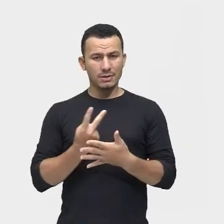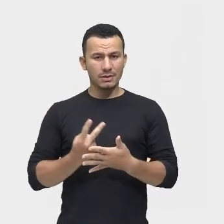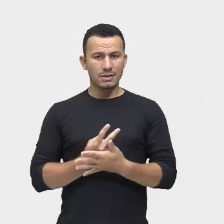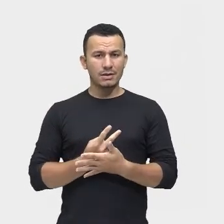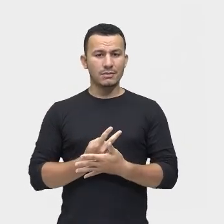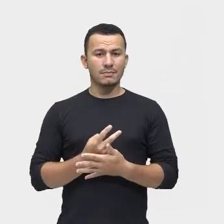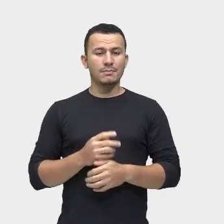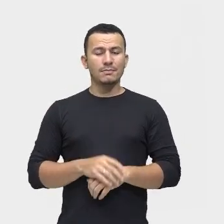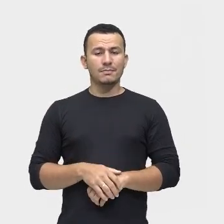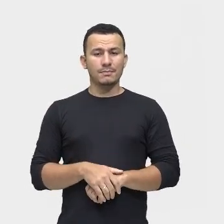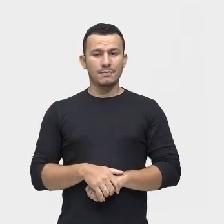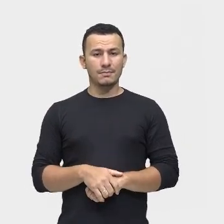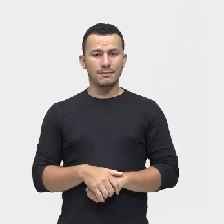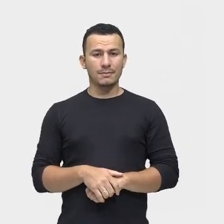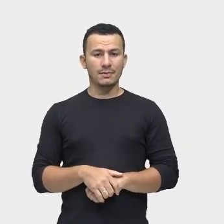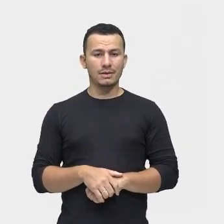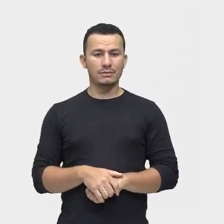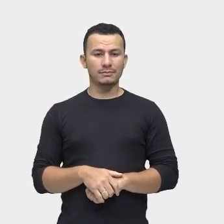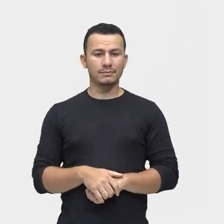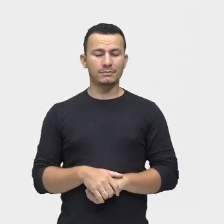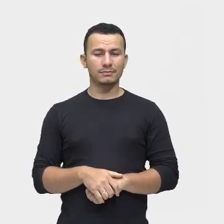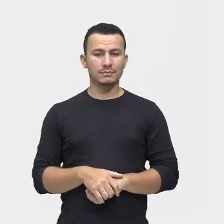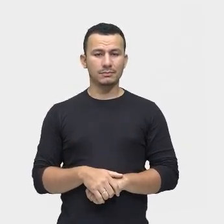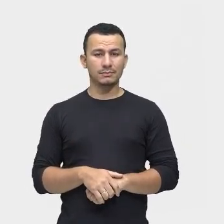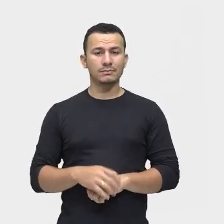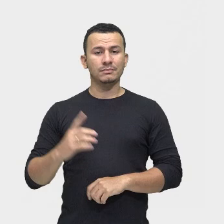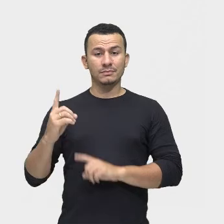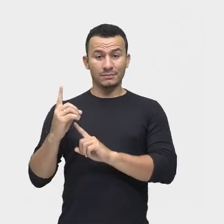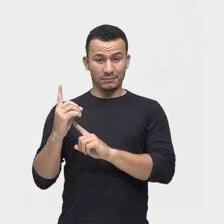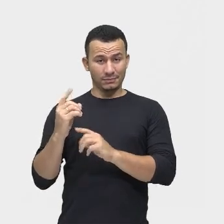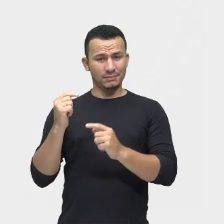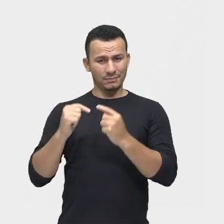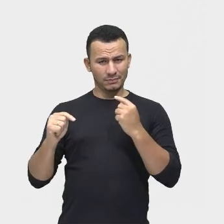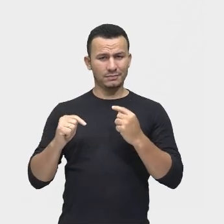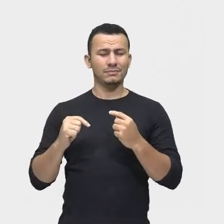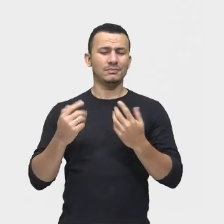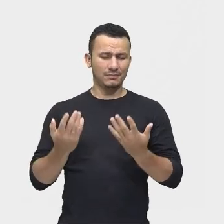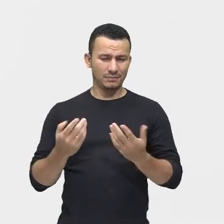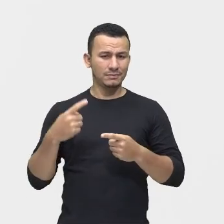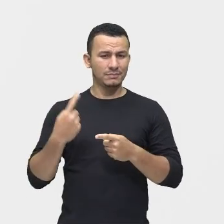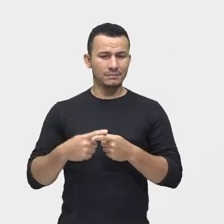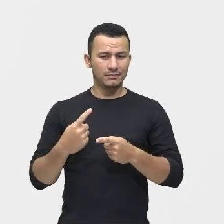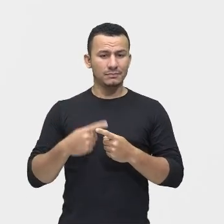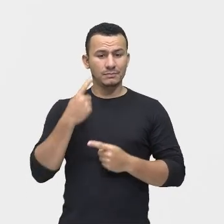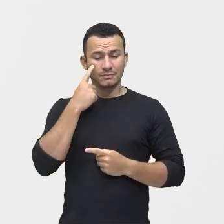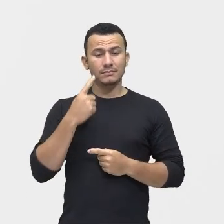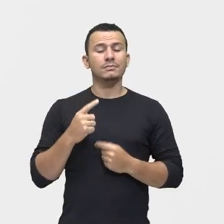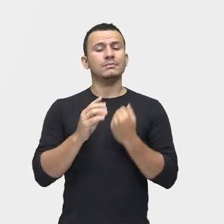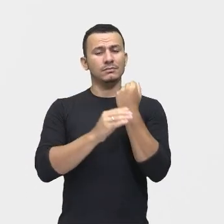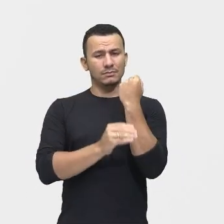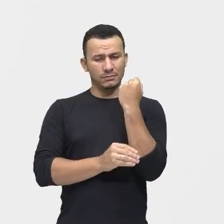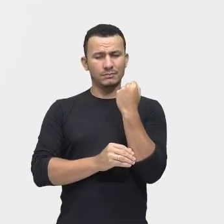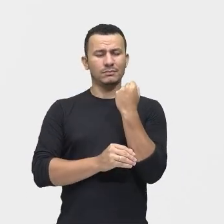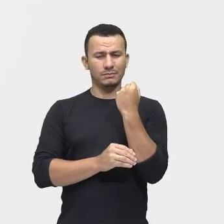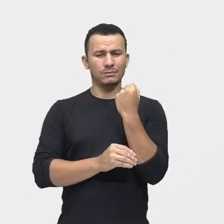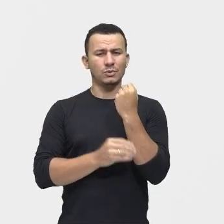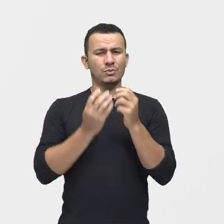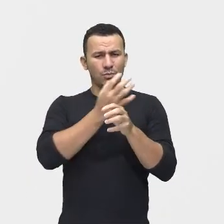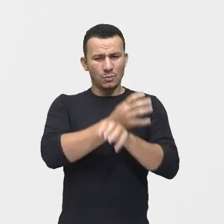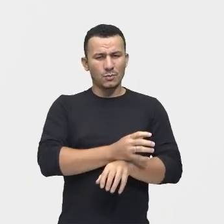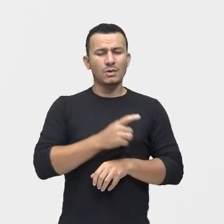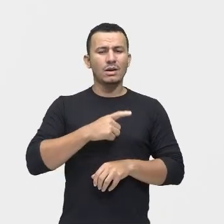resposta correta é a alternativa D. Lógico, o músculo esquelético apresenta